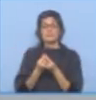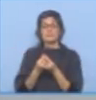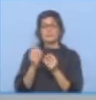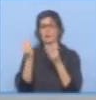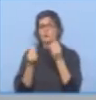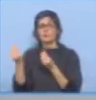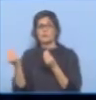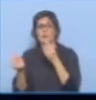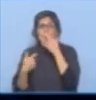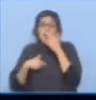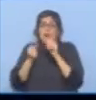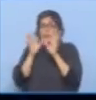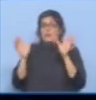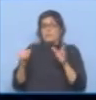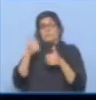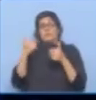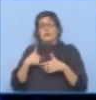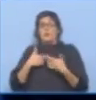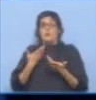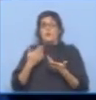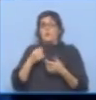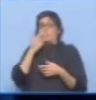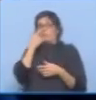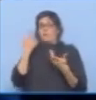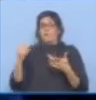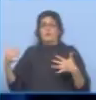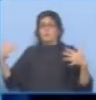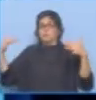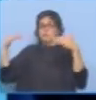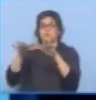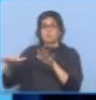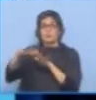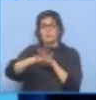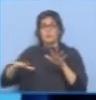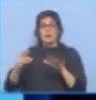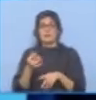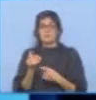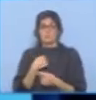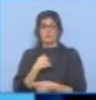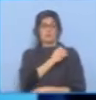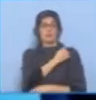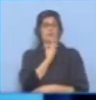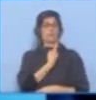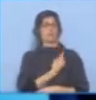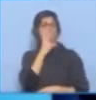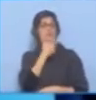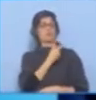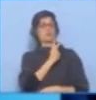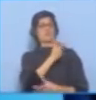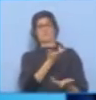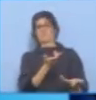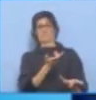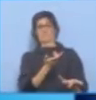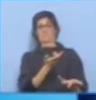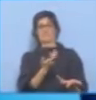do que estar em casa a ver sozinho, não é? Ou estar a ver com outra pessoa. Se tiverem umas centenas reunidos, umas centenas de portugueses a ver esses momentos, também há